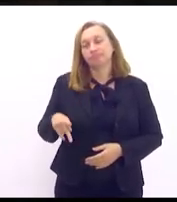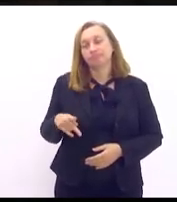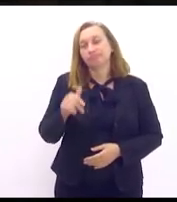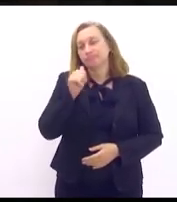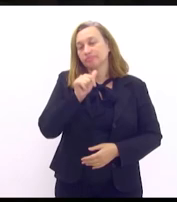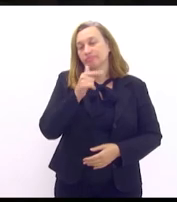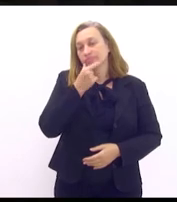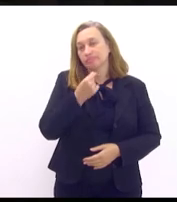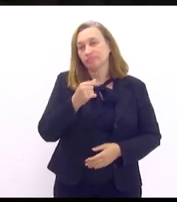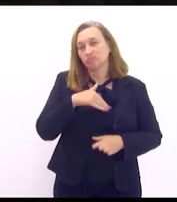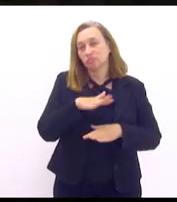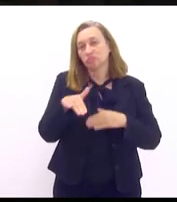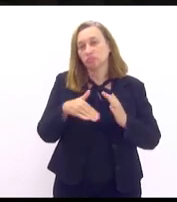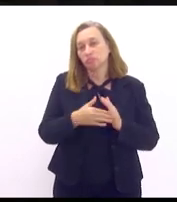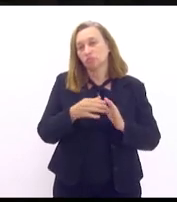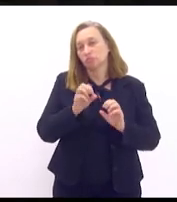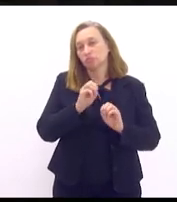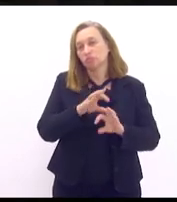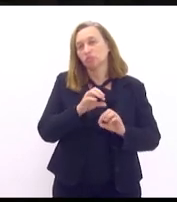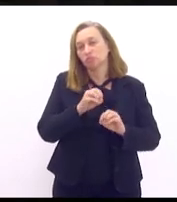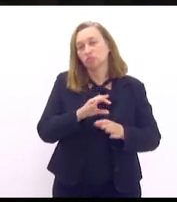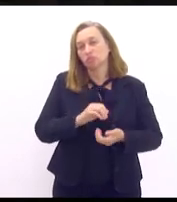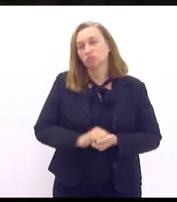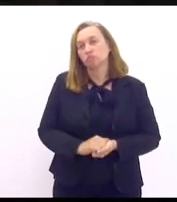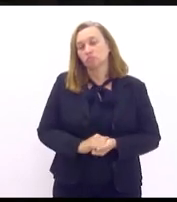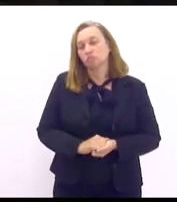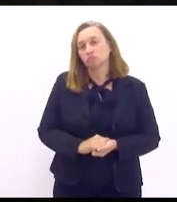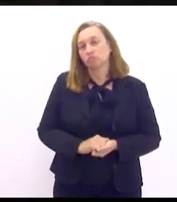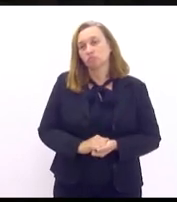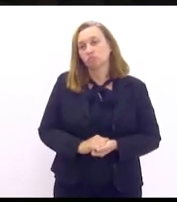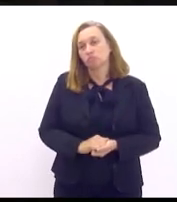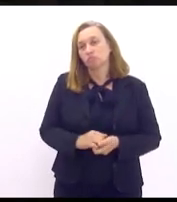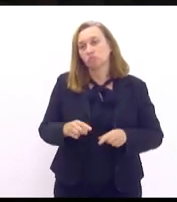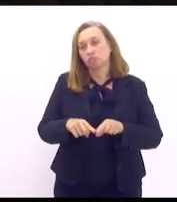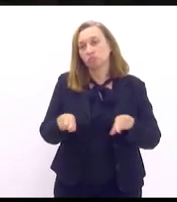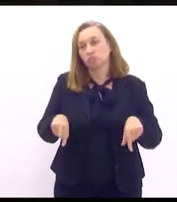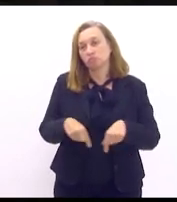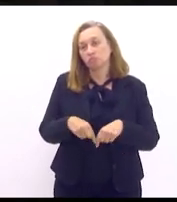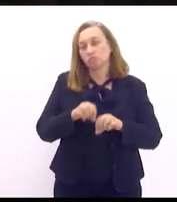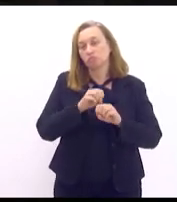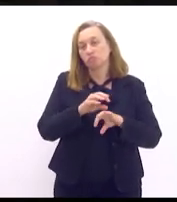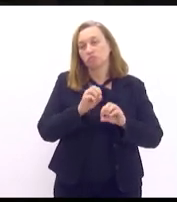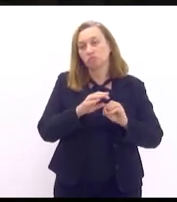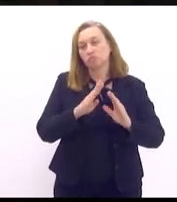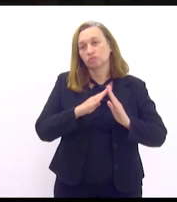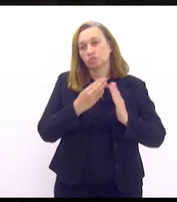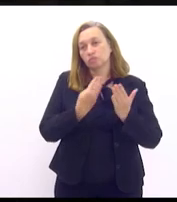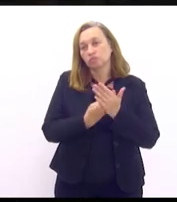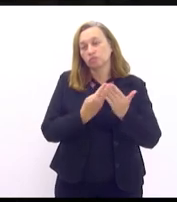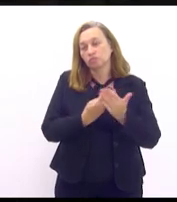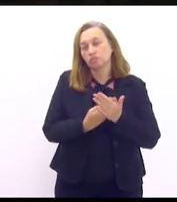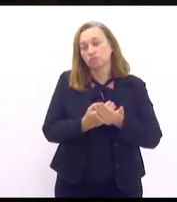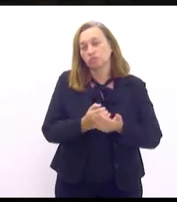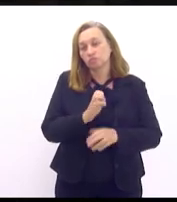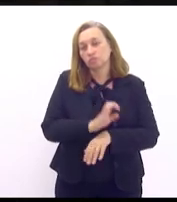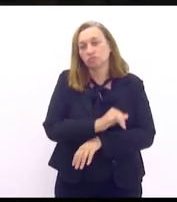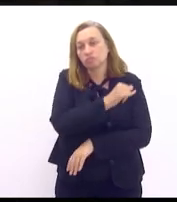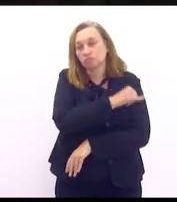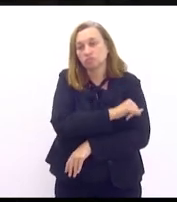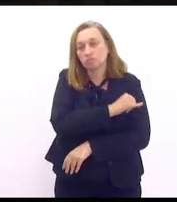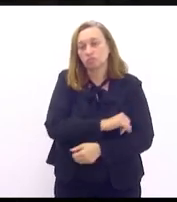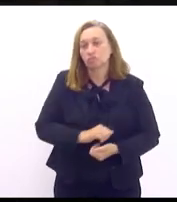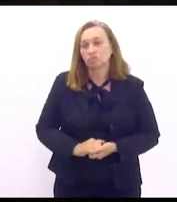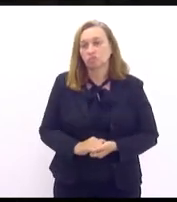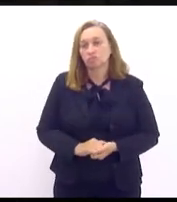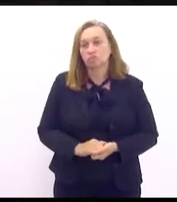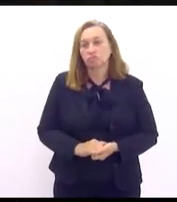professoras, todos os educadores que estão nas salas de aula, que estão nas unidades de ensino do Estado do Rio de Janeiro,